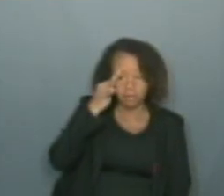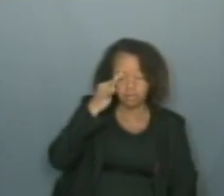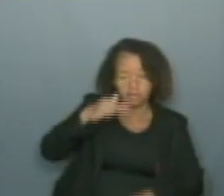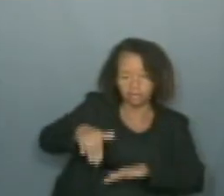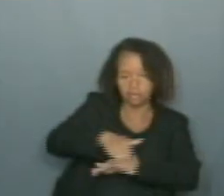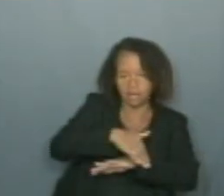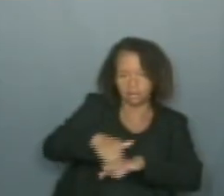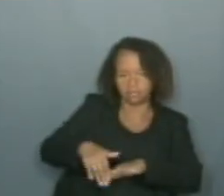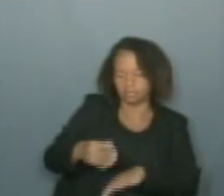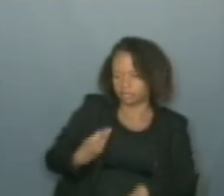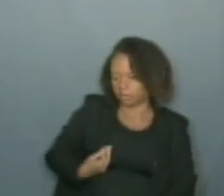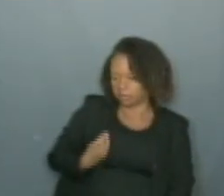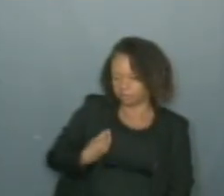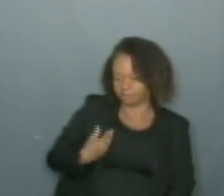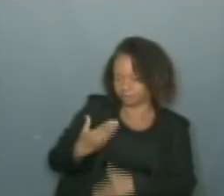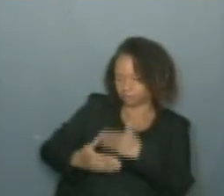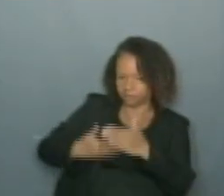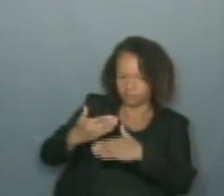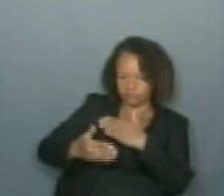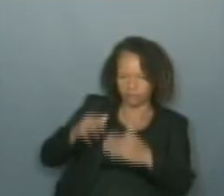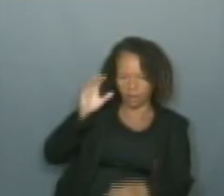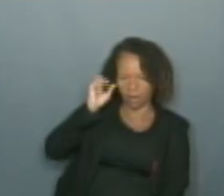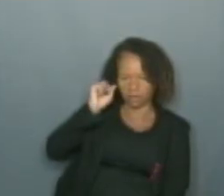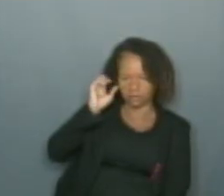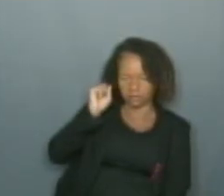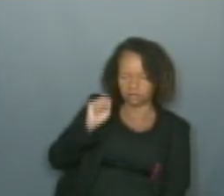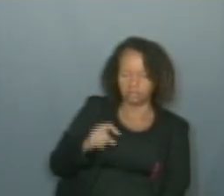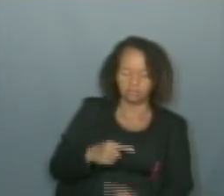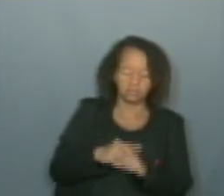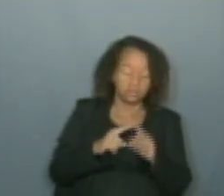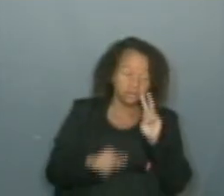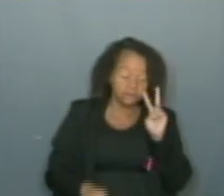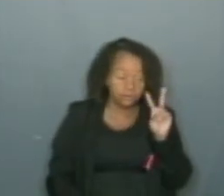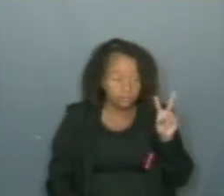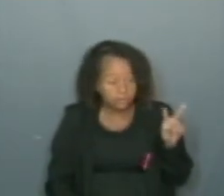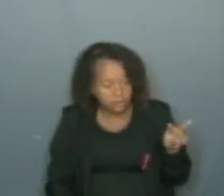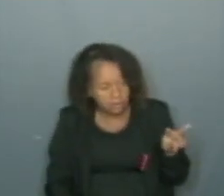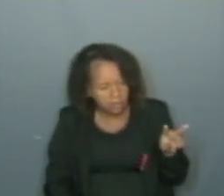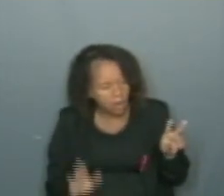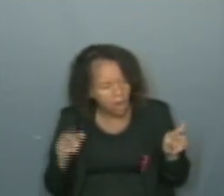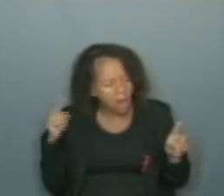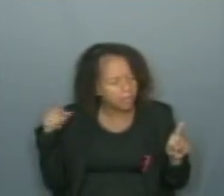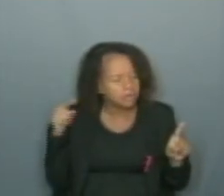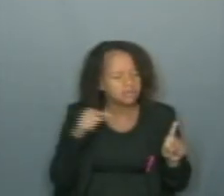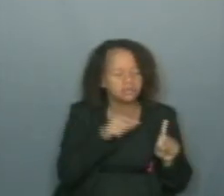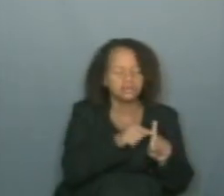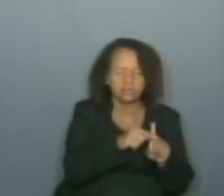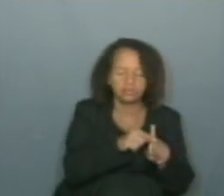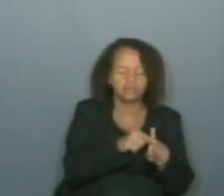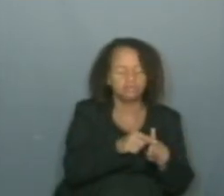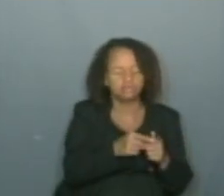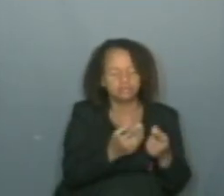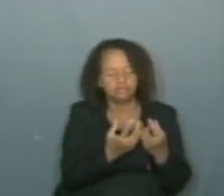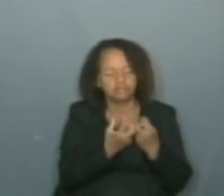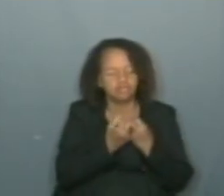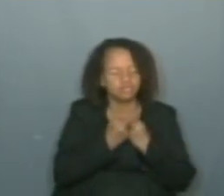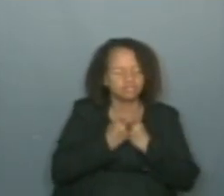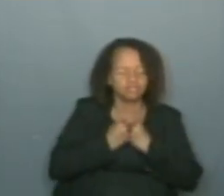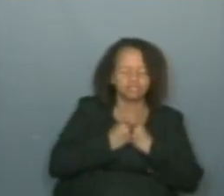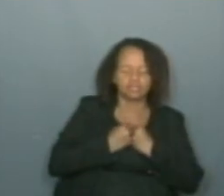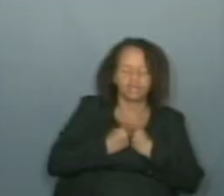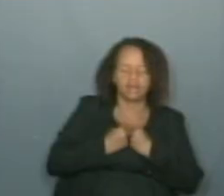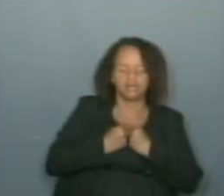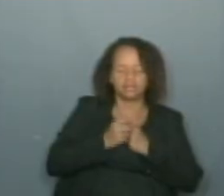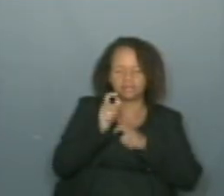é só para viver o processo de escuta, mas vai com o objetivo de ser alento na vida